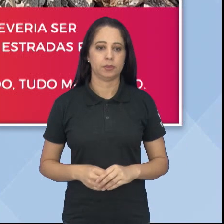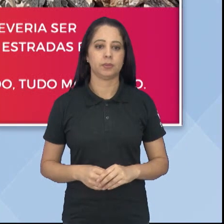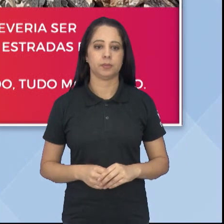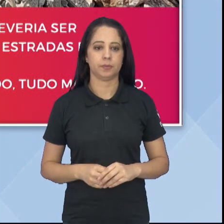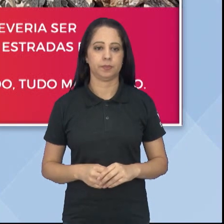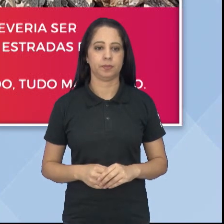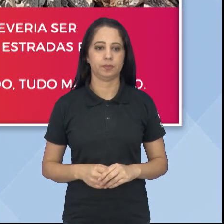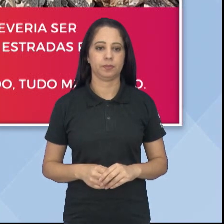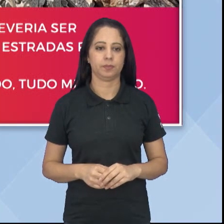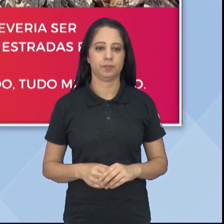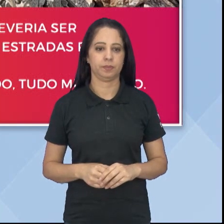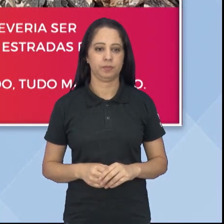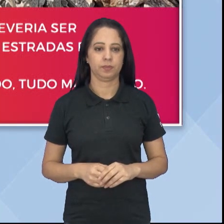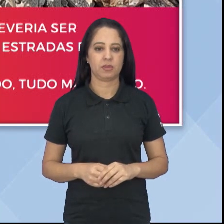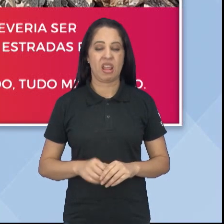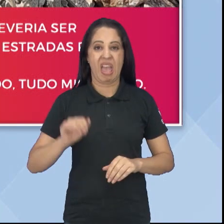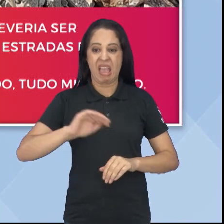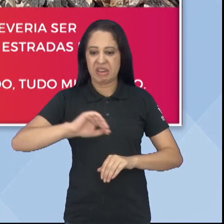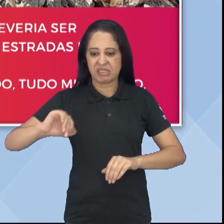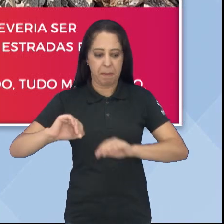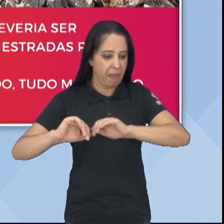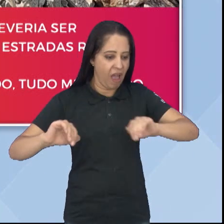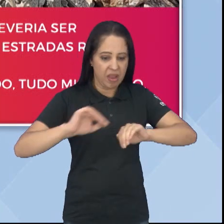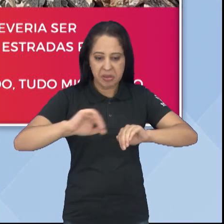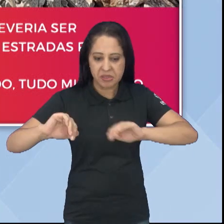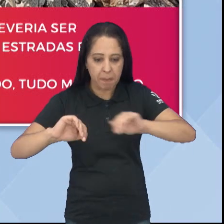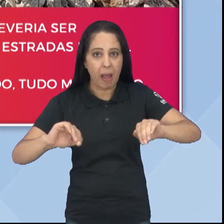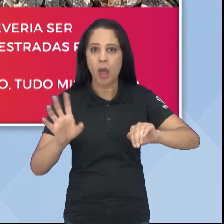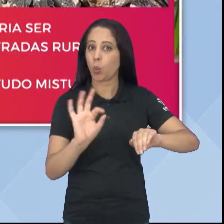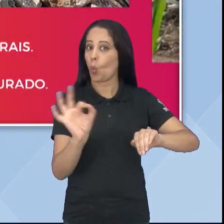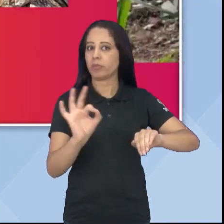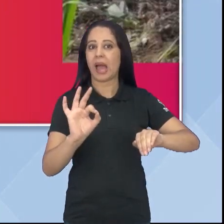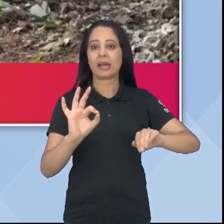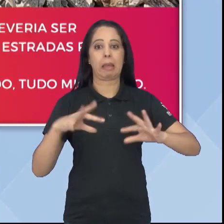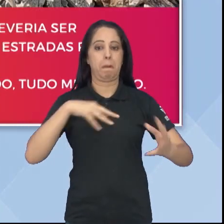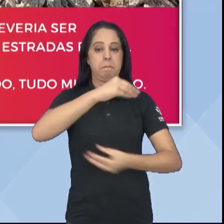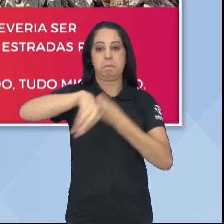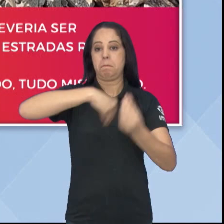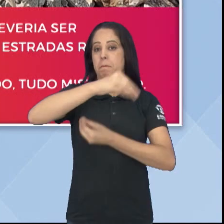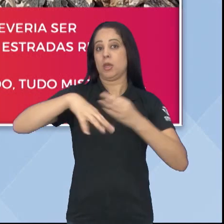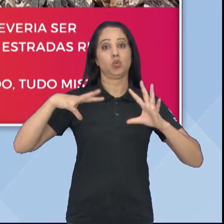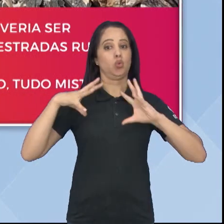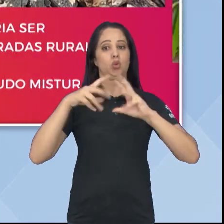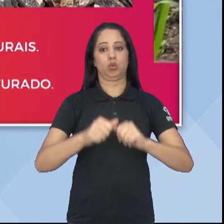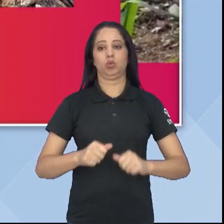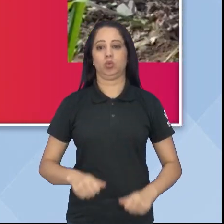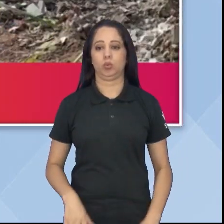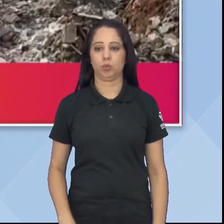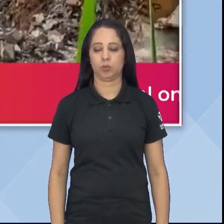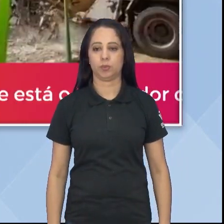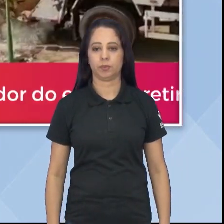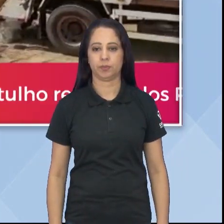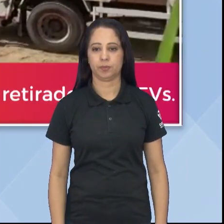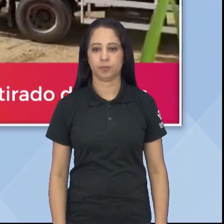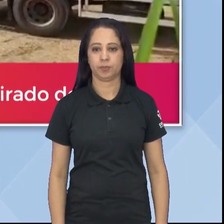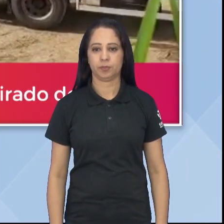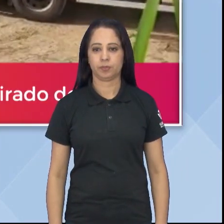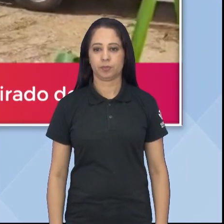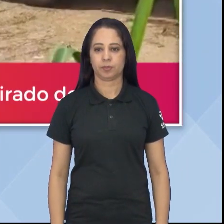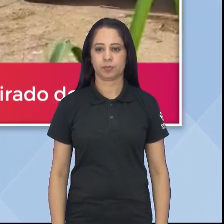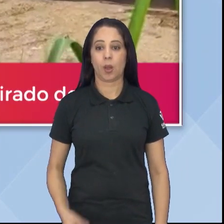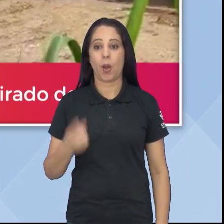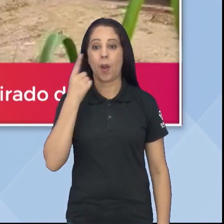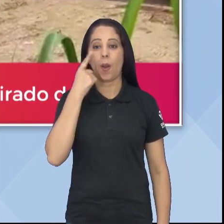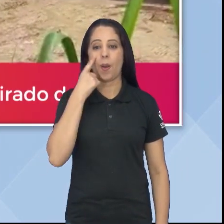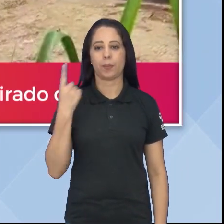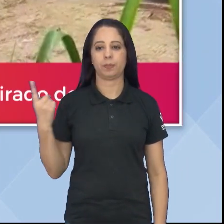sem eles não separam os plásticos e tudo mais. Pode, eu vou mandar o triturador, o próximo aí, ó o